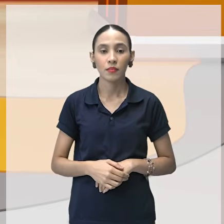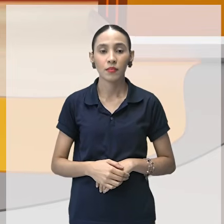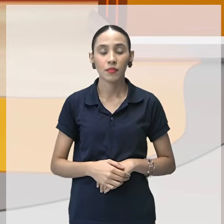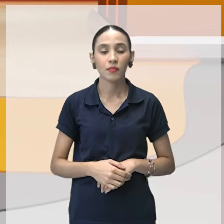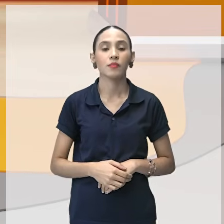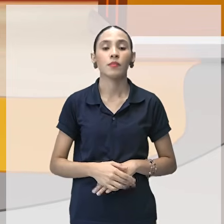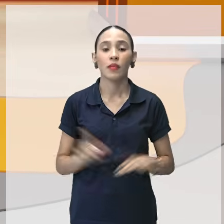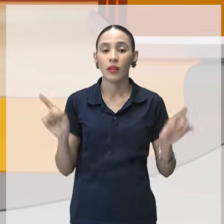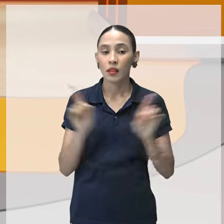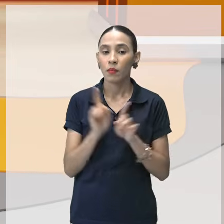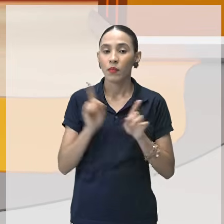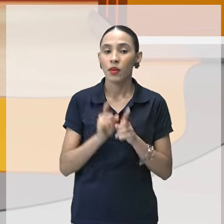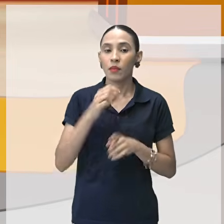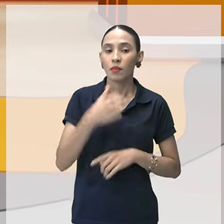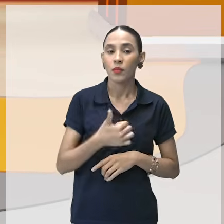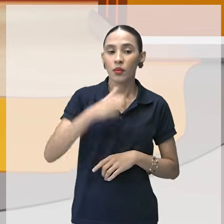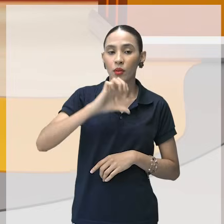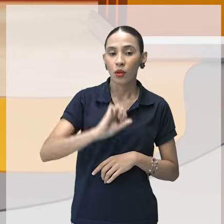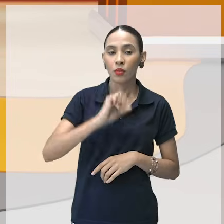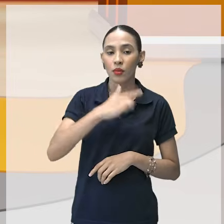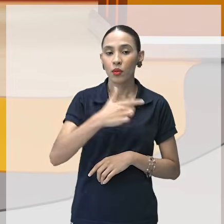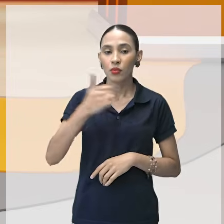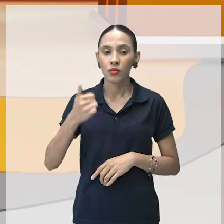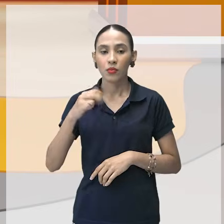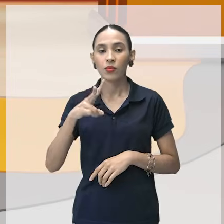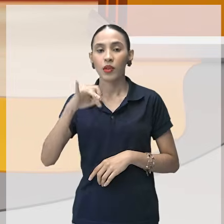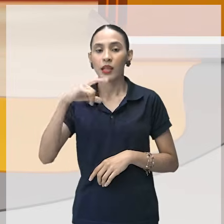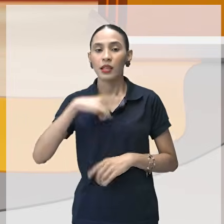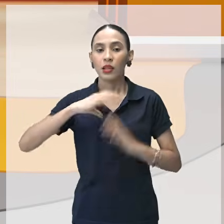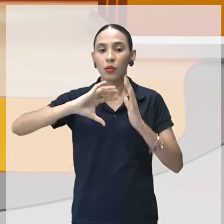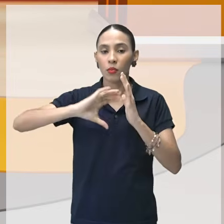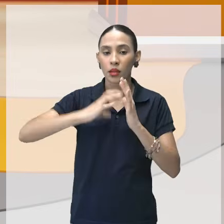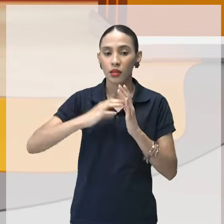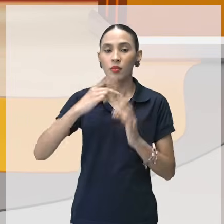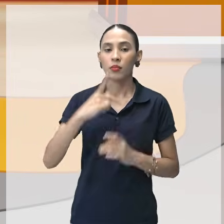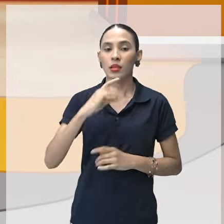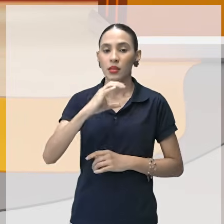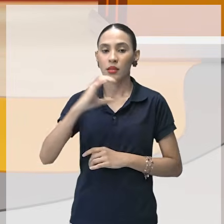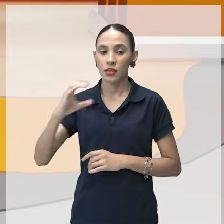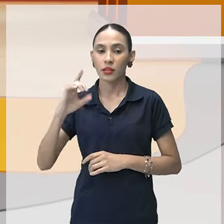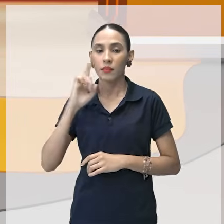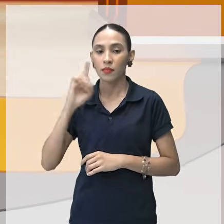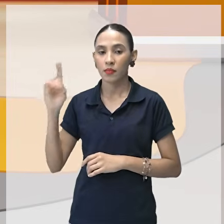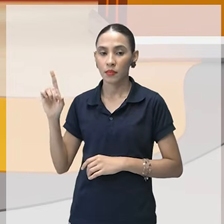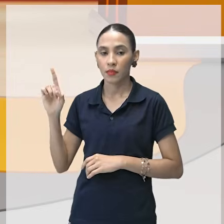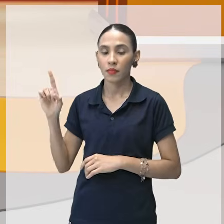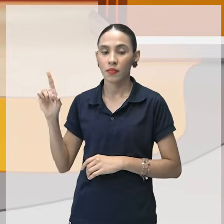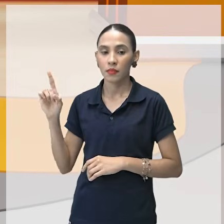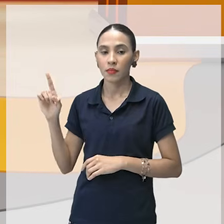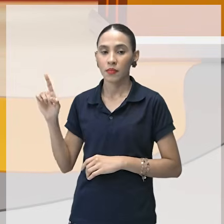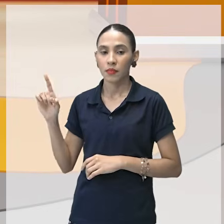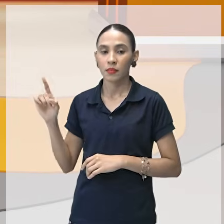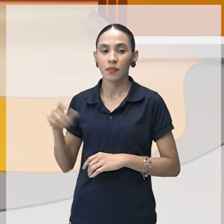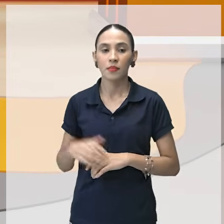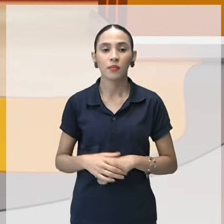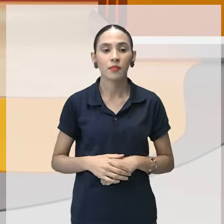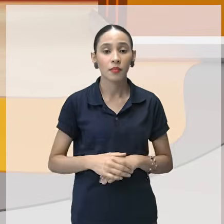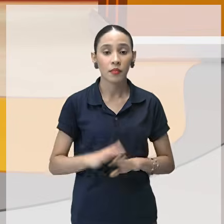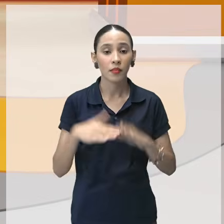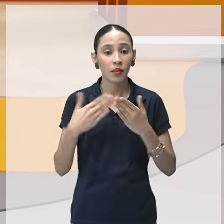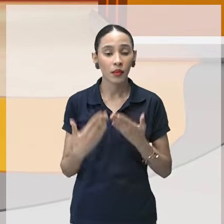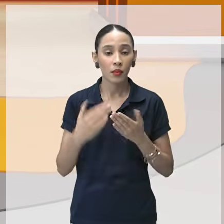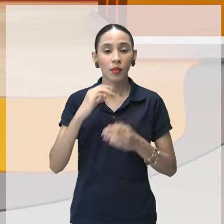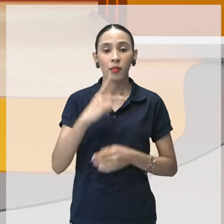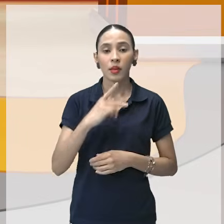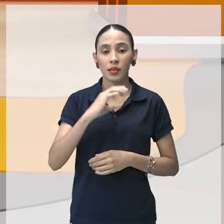Em 1921, vamos observar a ascensão do Partido Comunista Chinês. A sigla é PCC. Então,